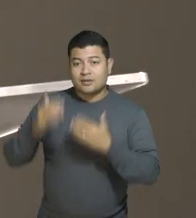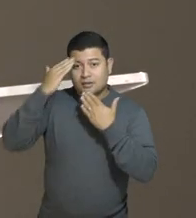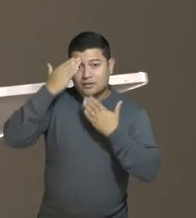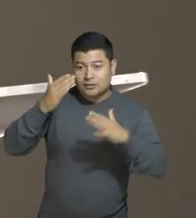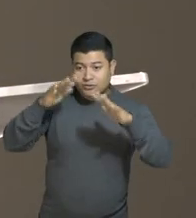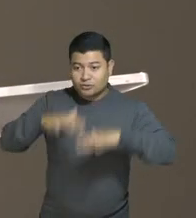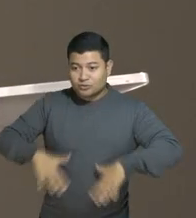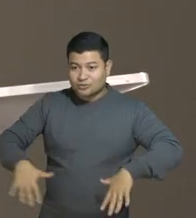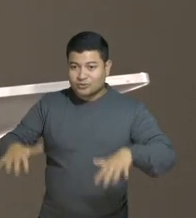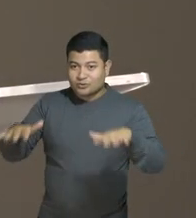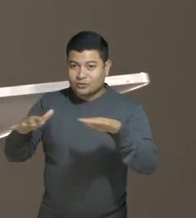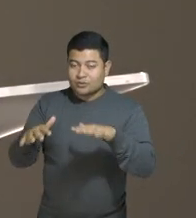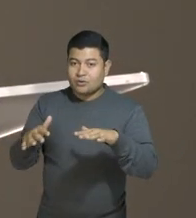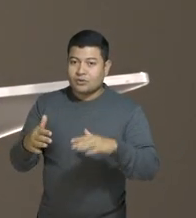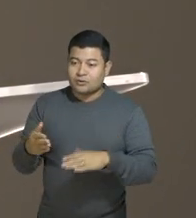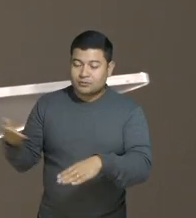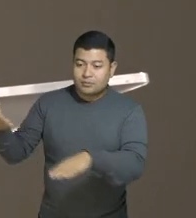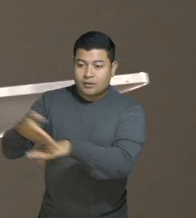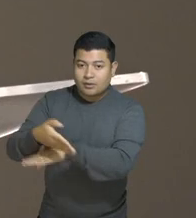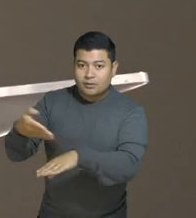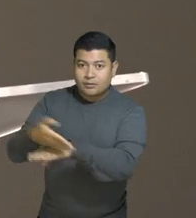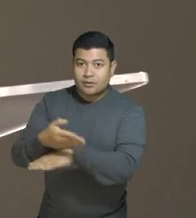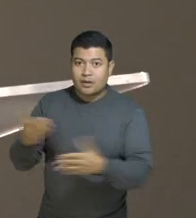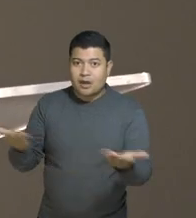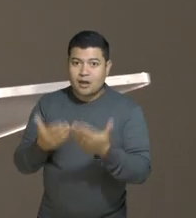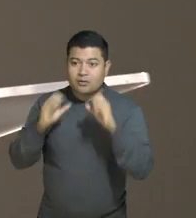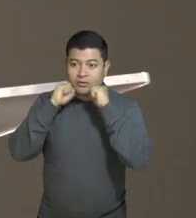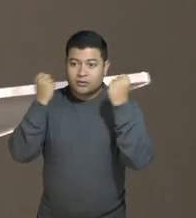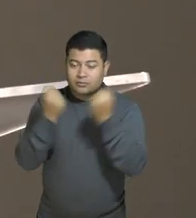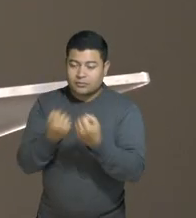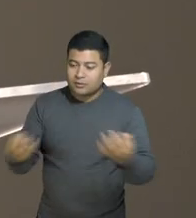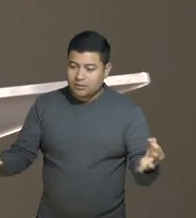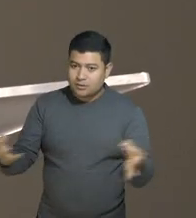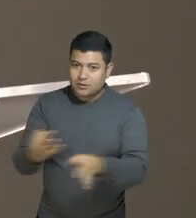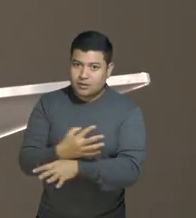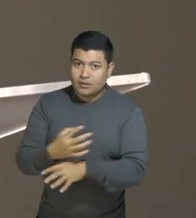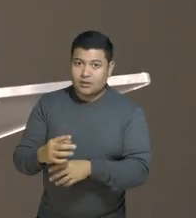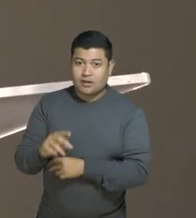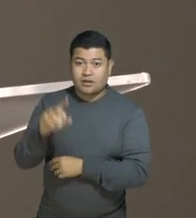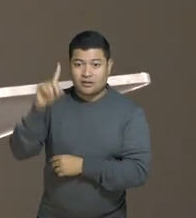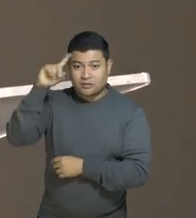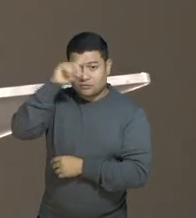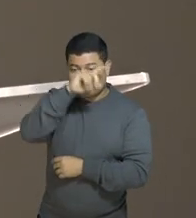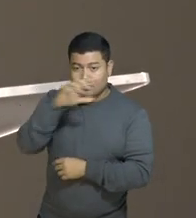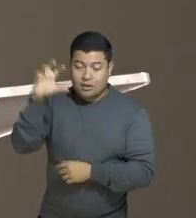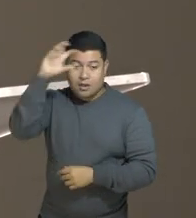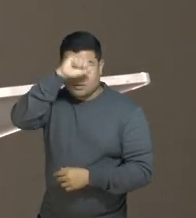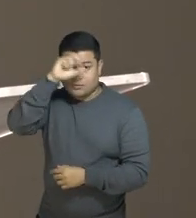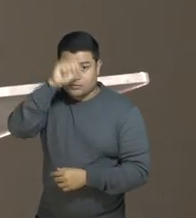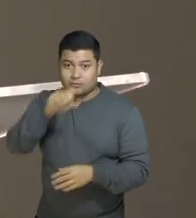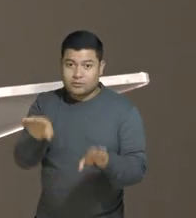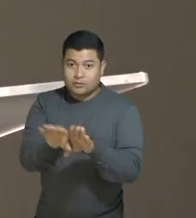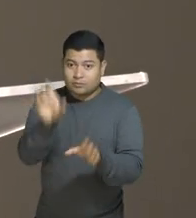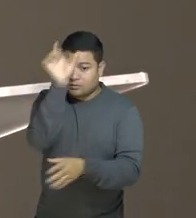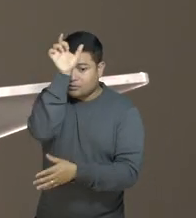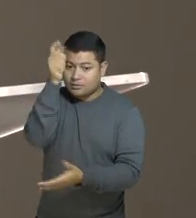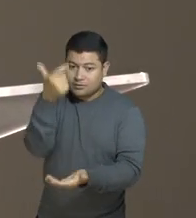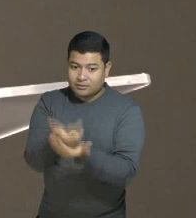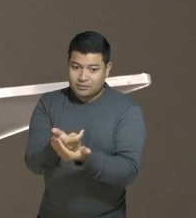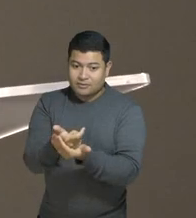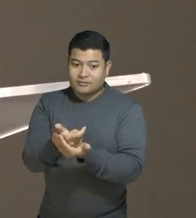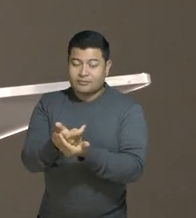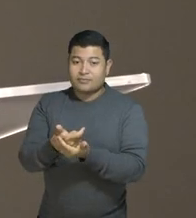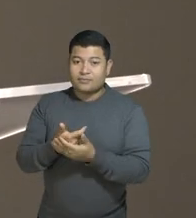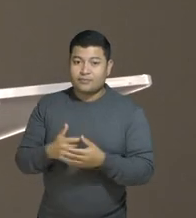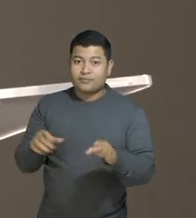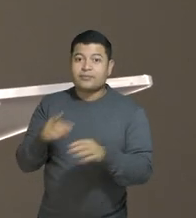honraram com a sua presença. Encerramos o Seminário Estadual sobre Dificuldade de Aprendizado e a Dislexia. Desejamos